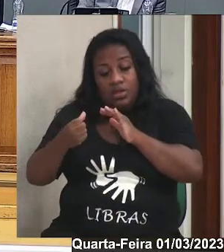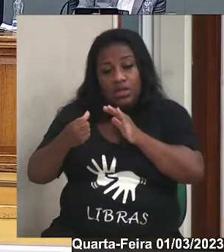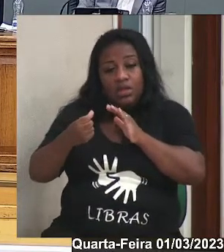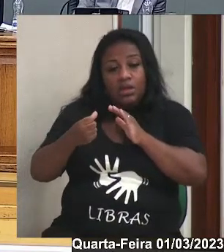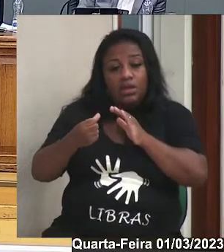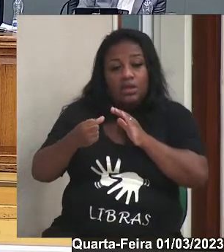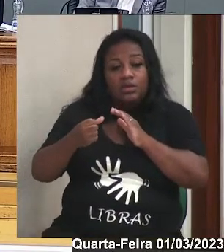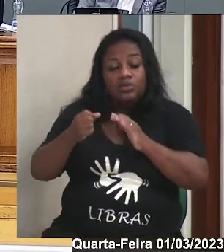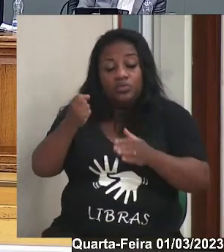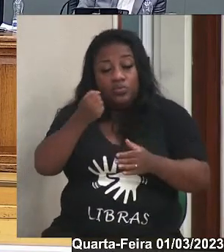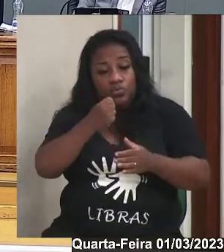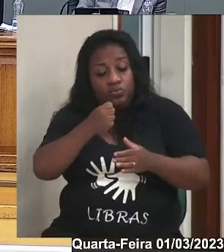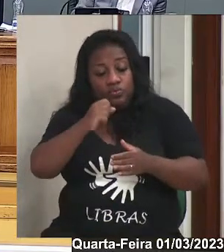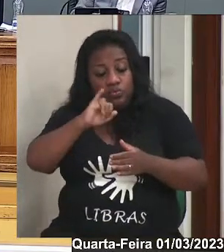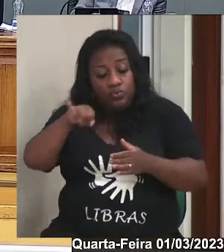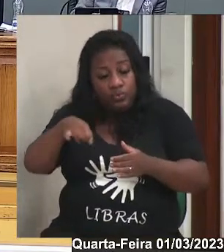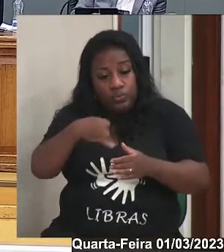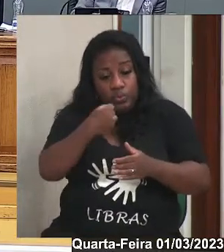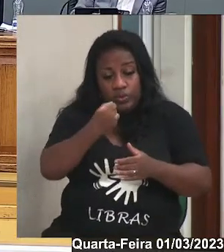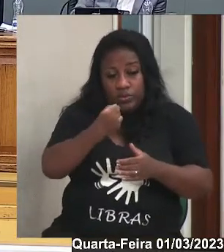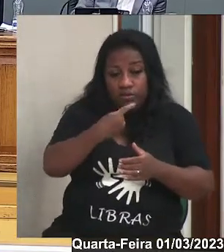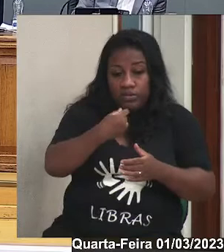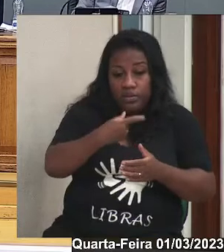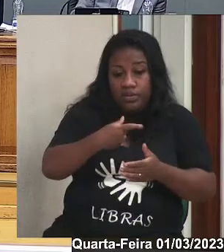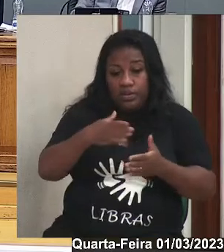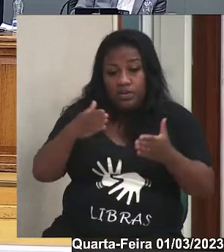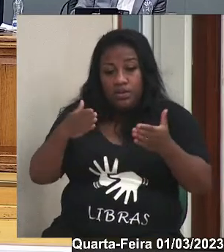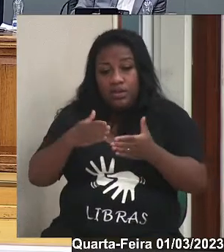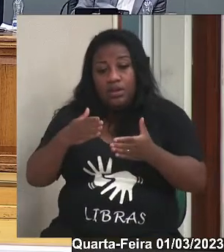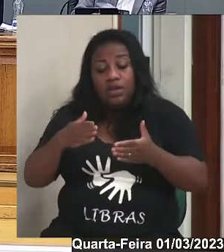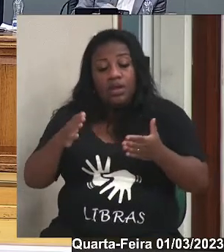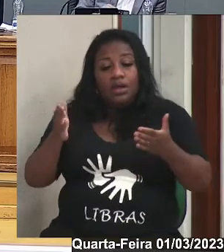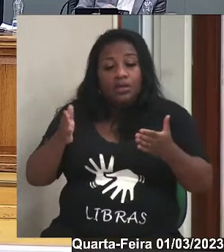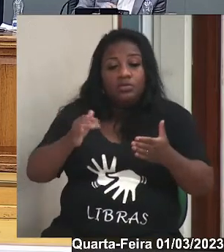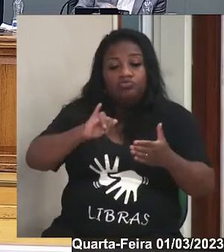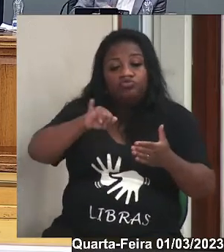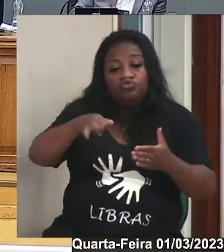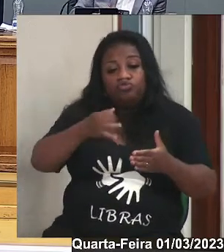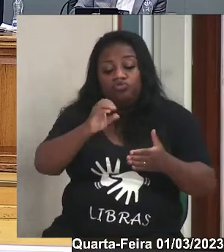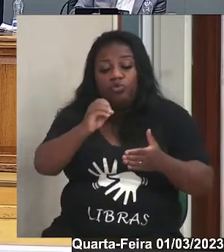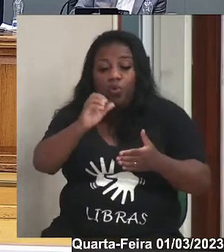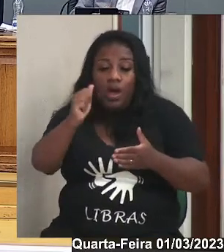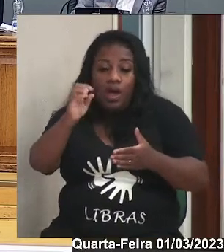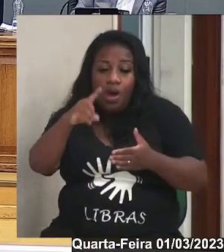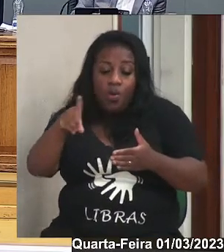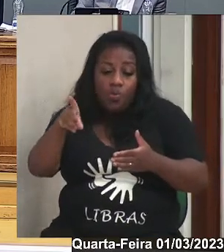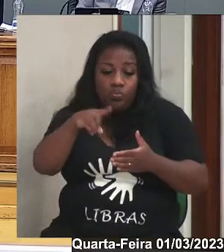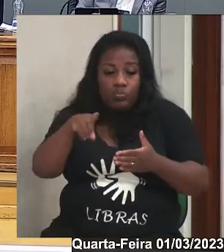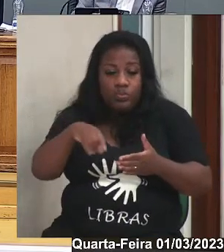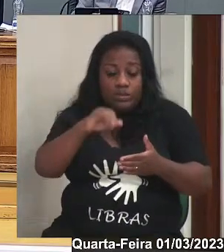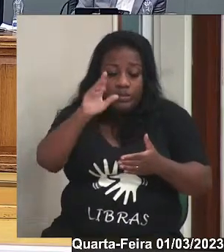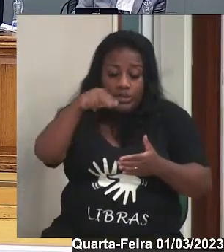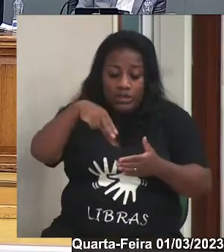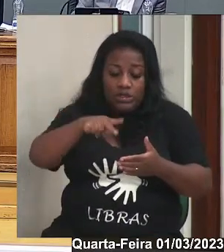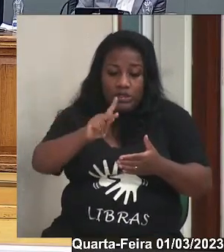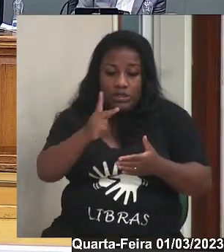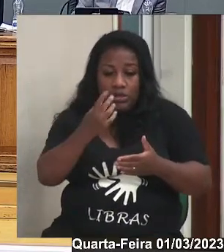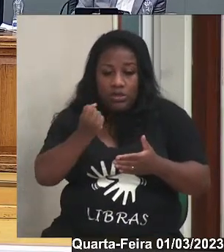de autoria do vereador Joãozinho da Farmácia. Indicação de autoria do vereador Joãozinho da Farmácia. Indicação